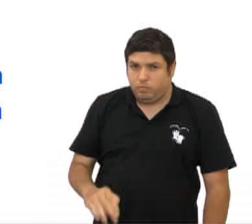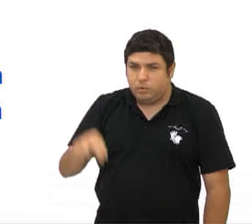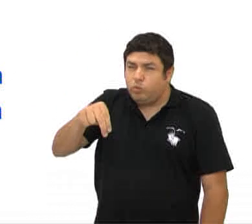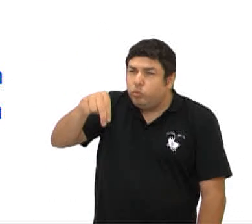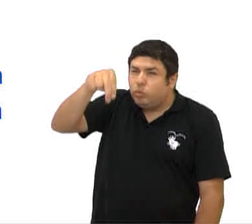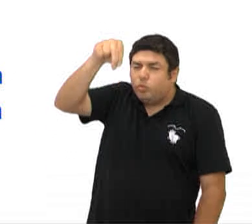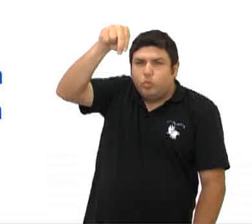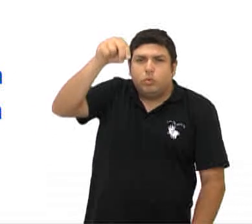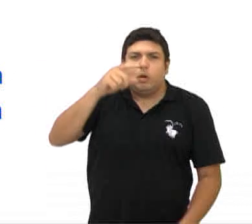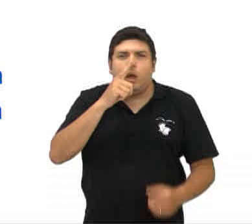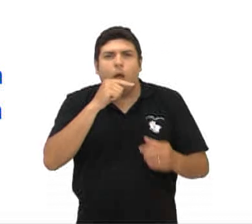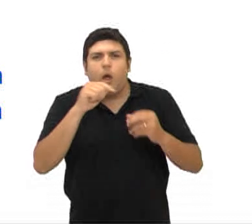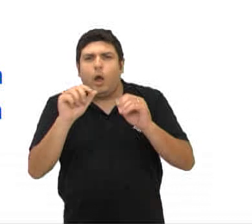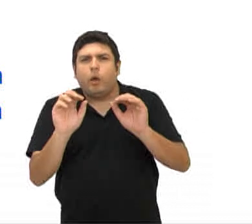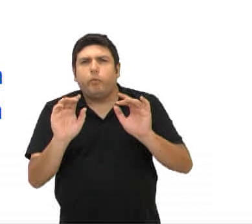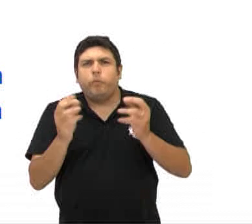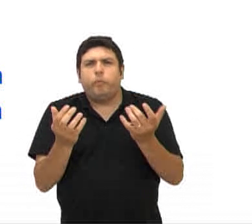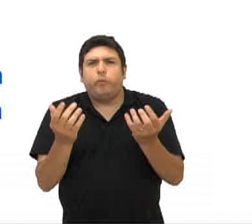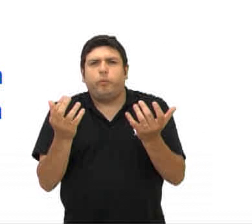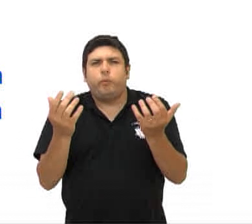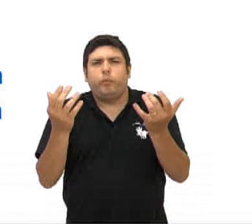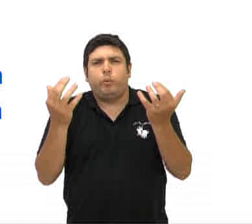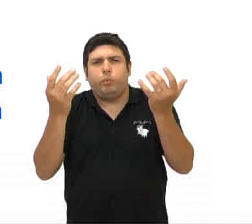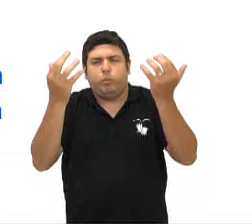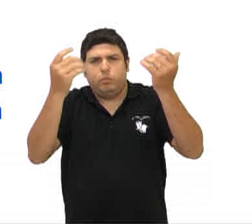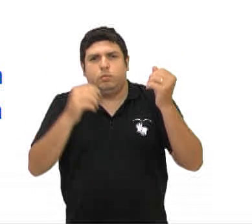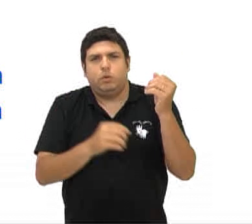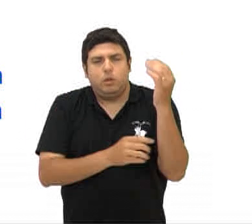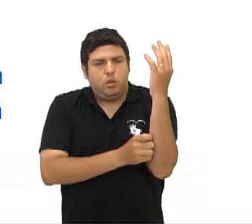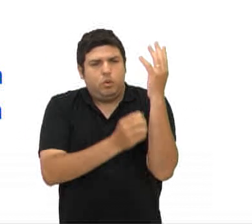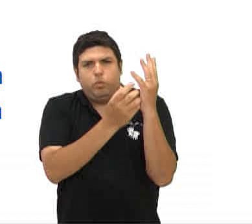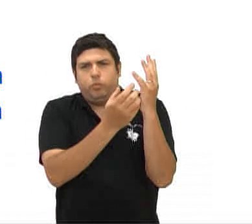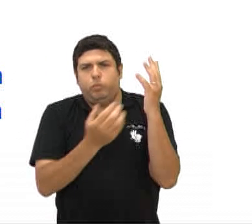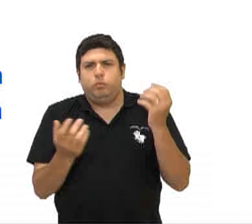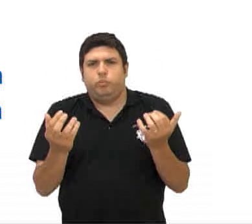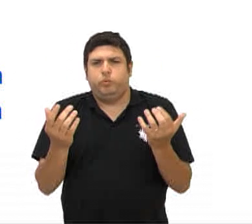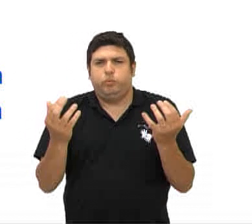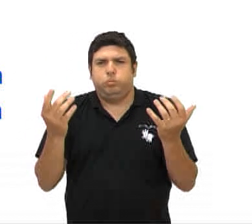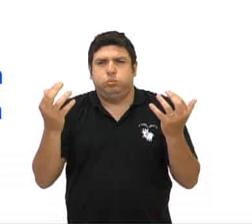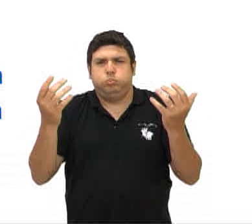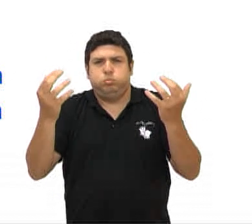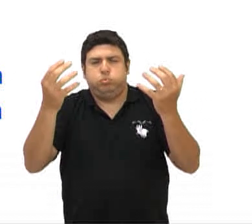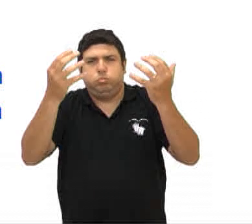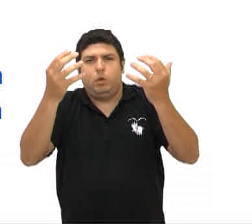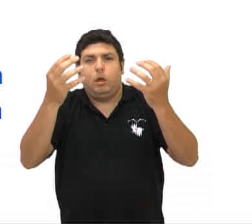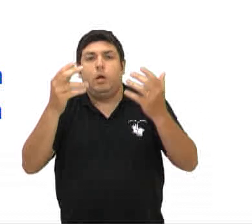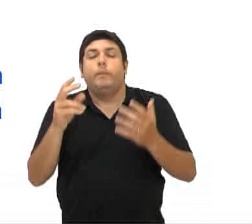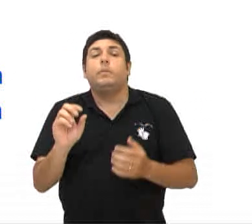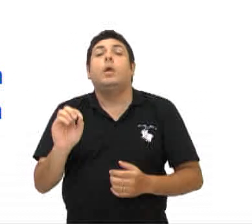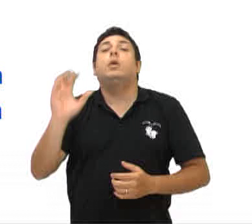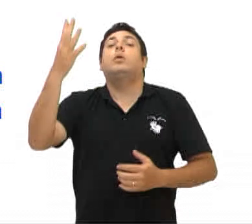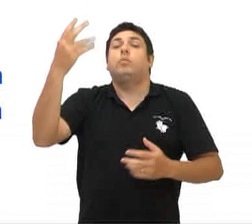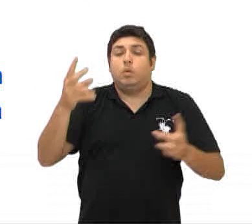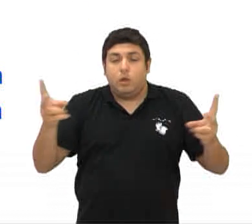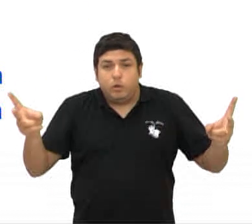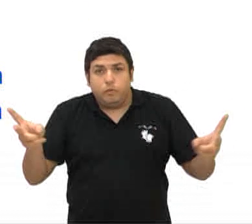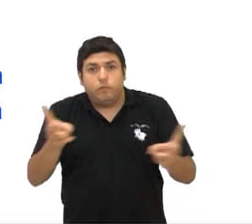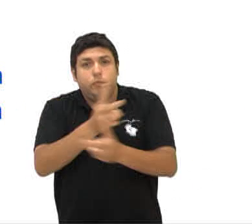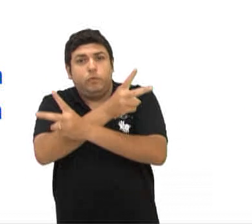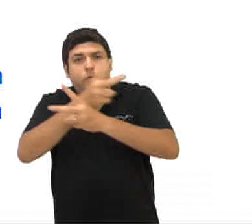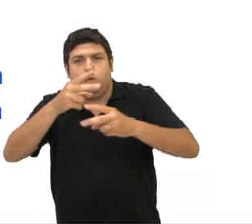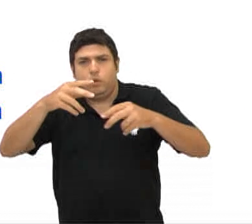evaporando água. Essa água que evaporou vai formar nuvens que, por conta dos ventos, vão ser levadas lá para a Amazônia. Lá na